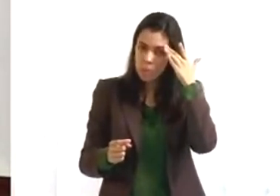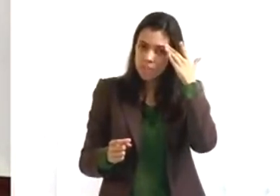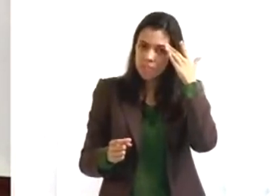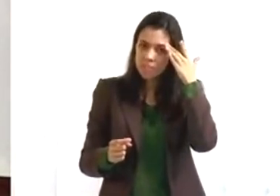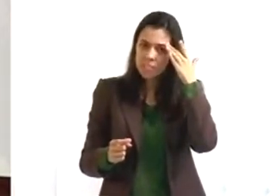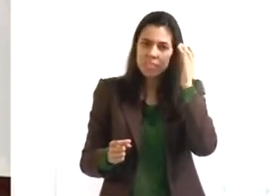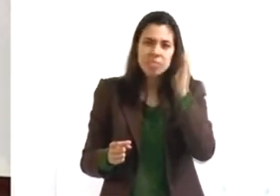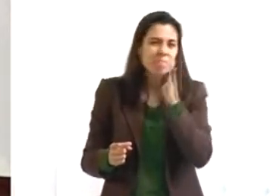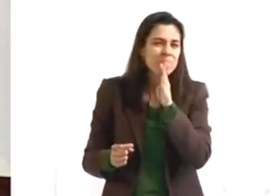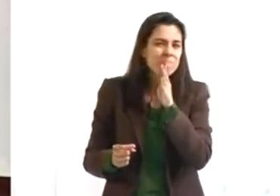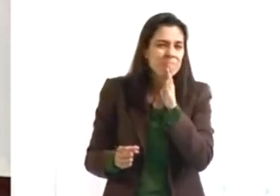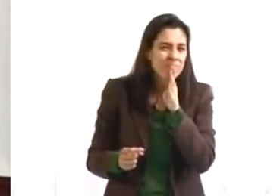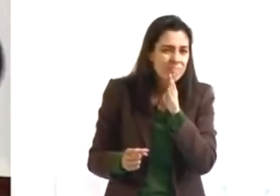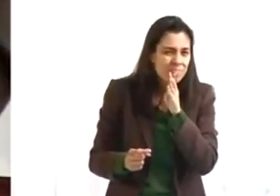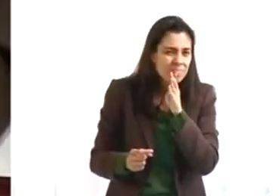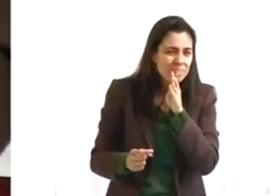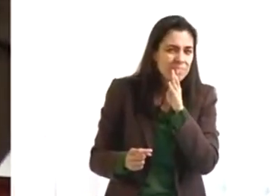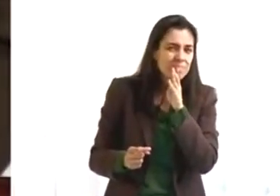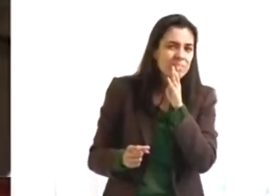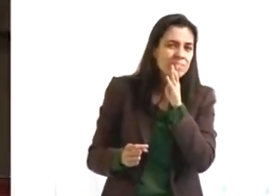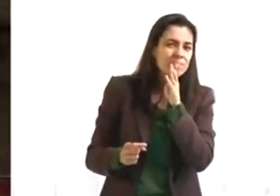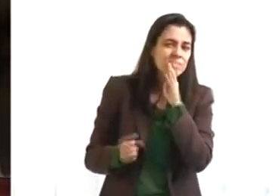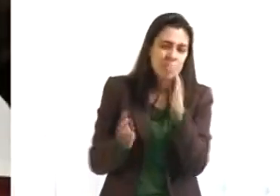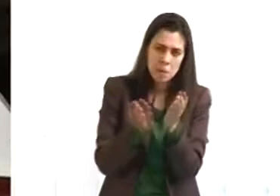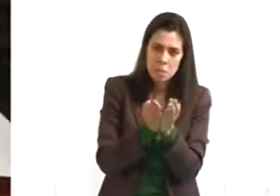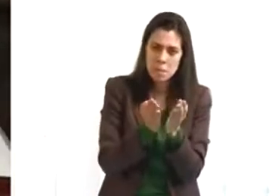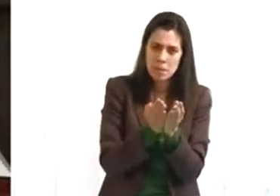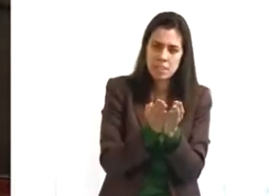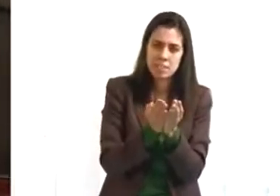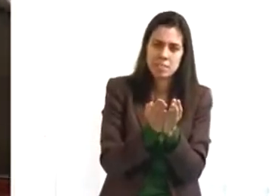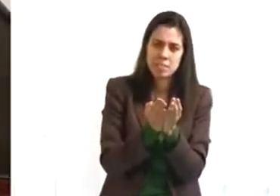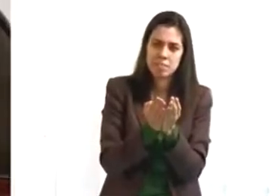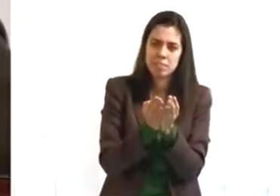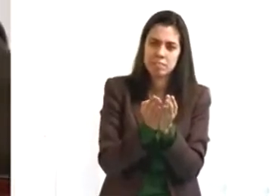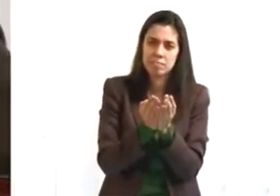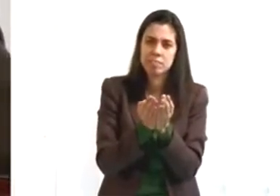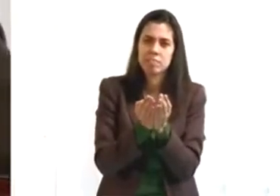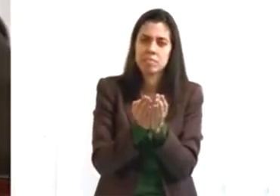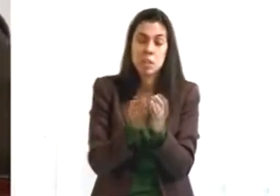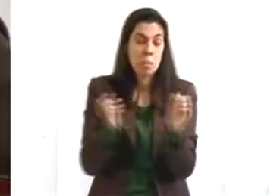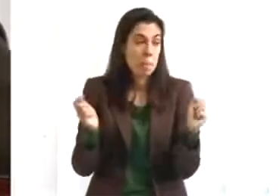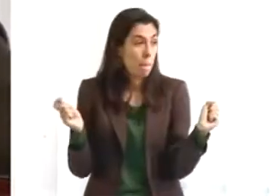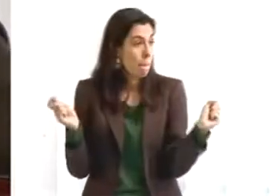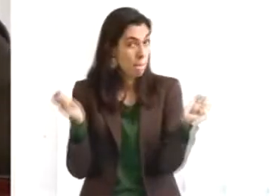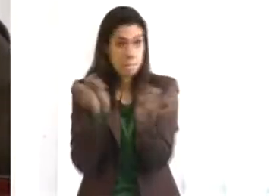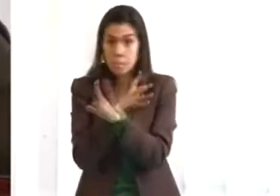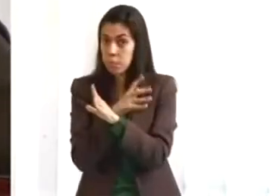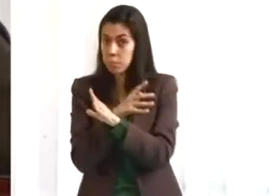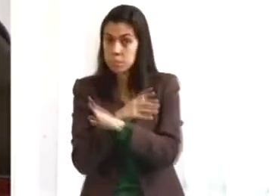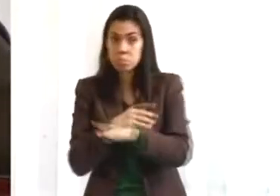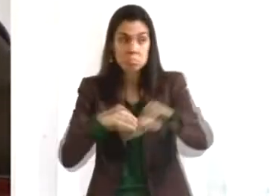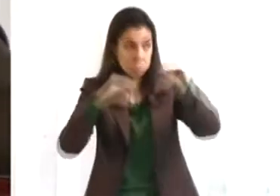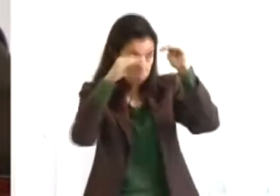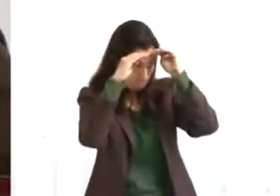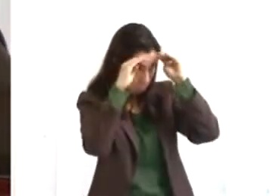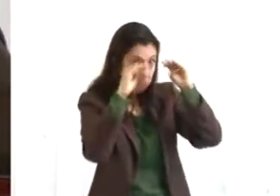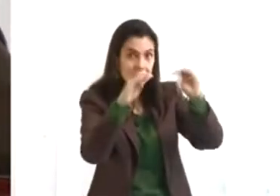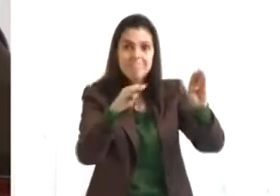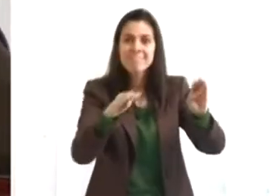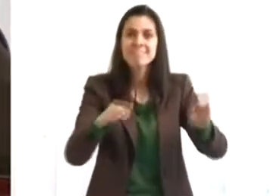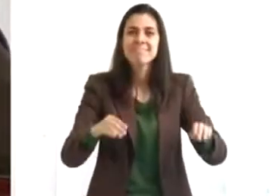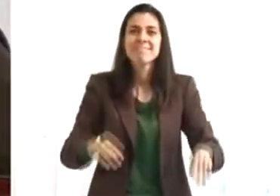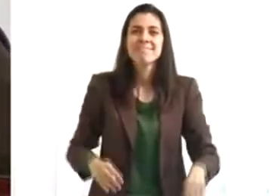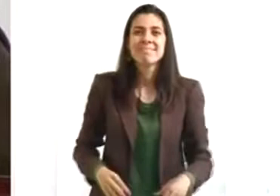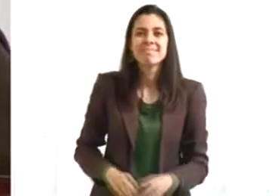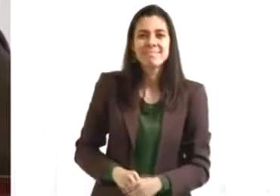E o que eu aprendo com Filipe é que ele prontamente obedece ao Senhor. Por isso que